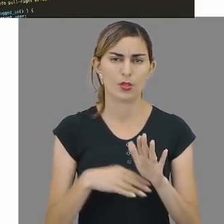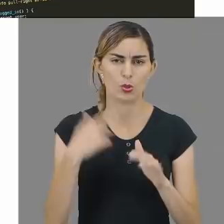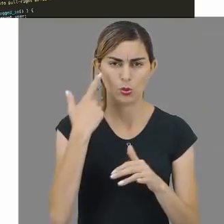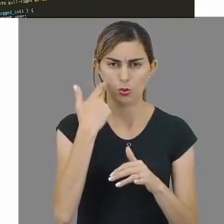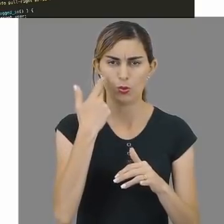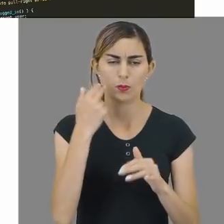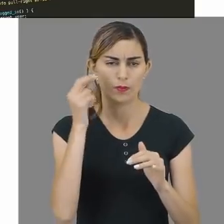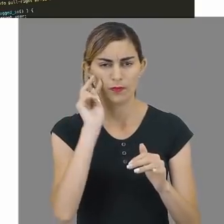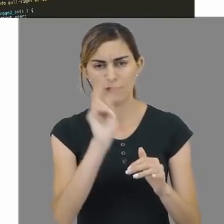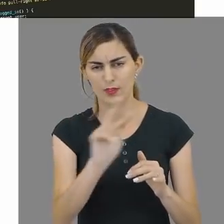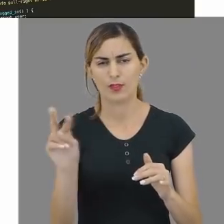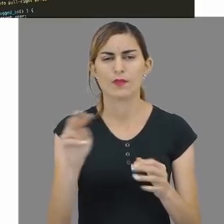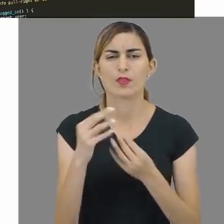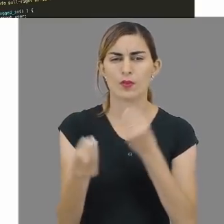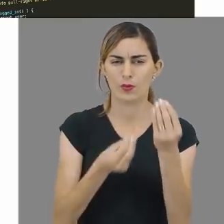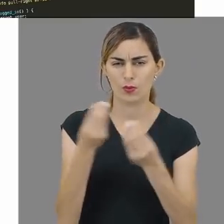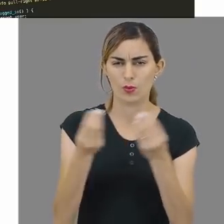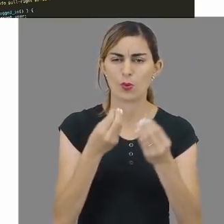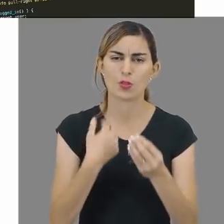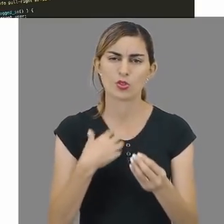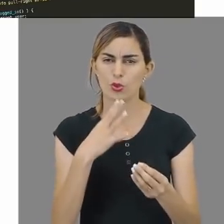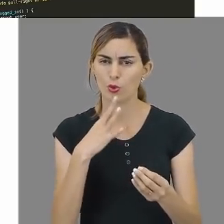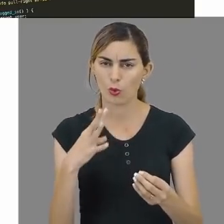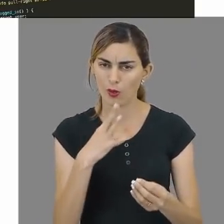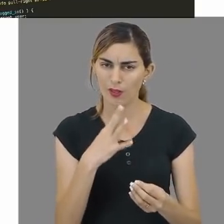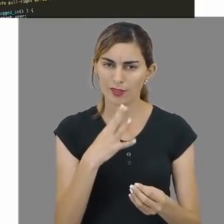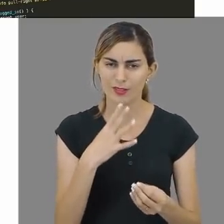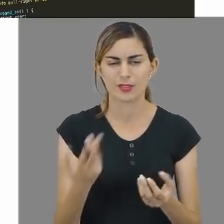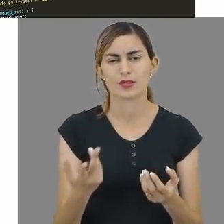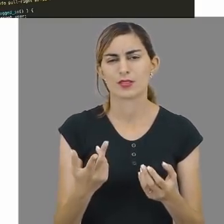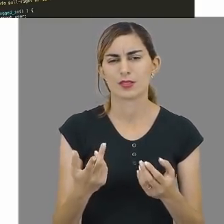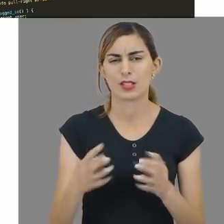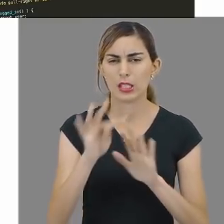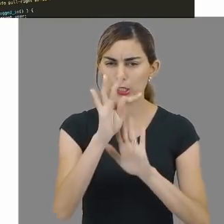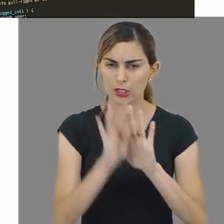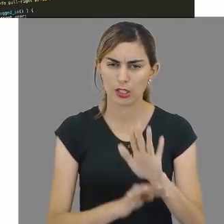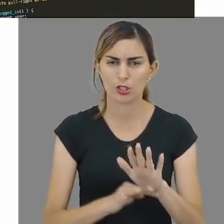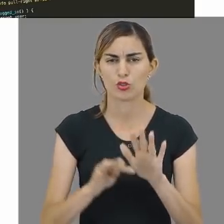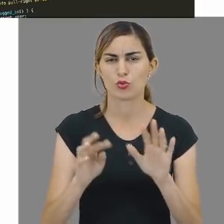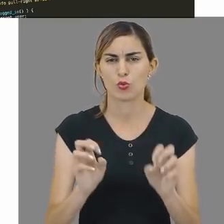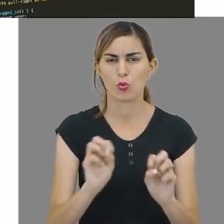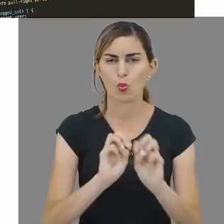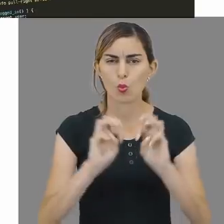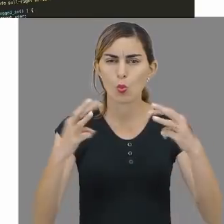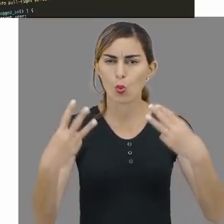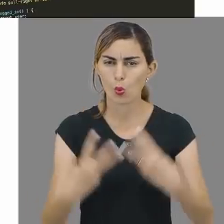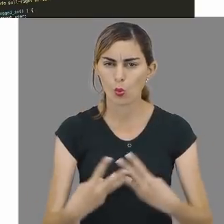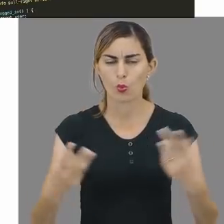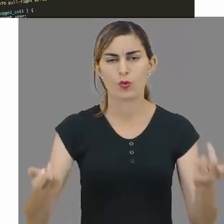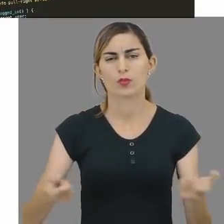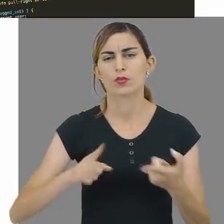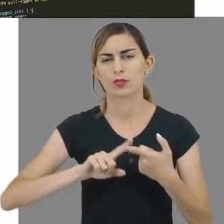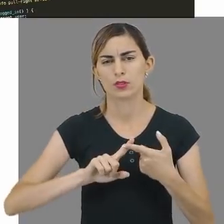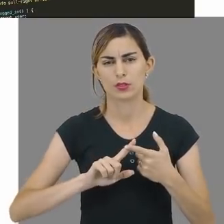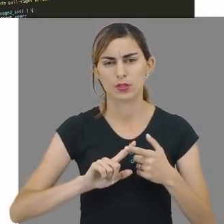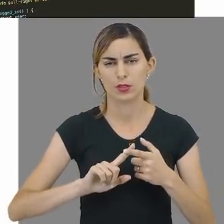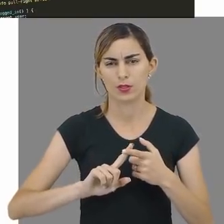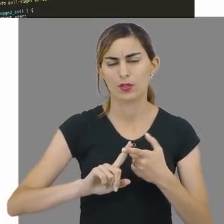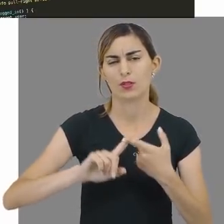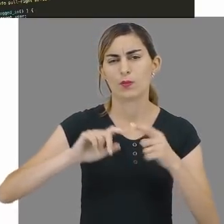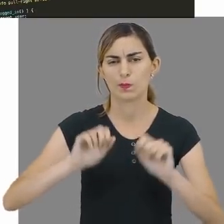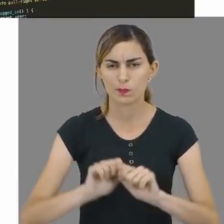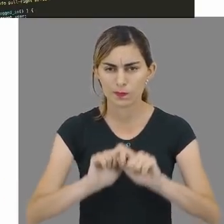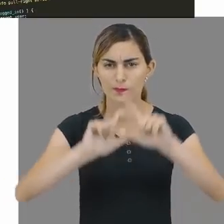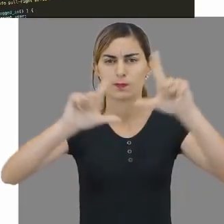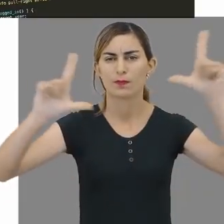popular como os produtos finais que a gente conhece, como o editor de texto Word, o editor de slides PowerPoint,